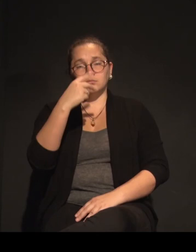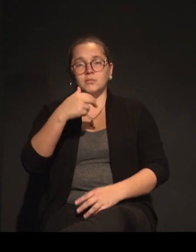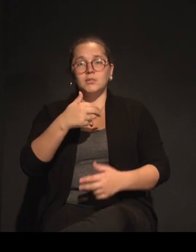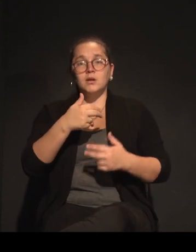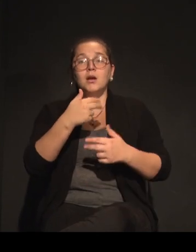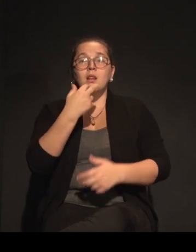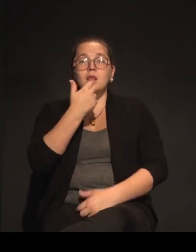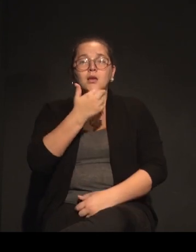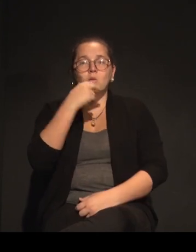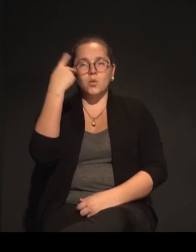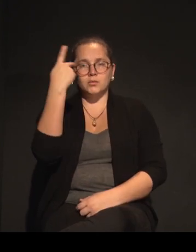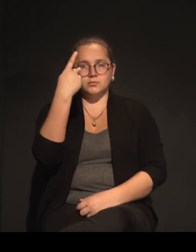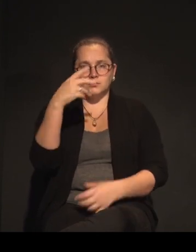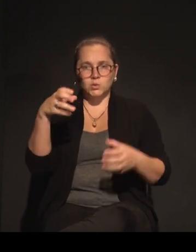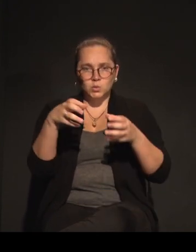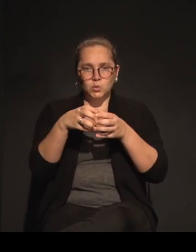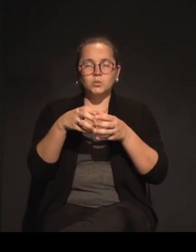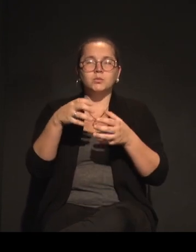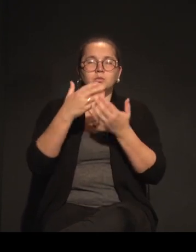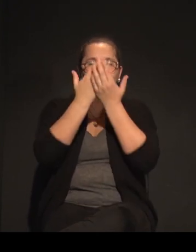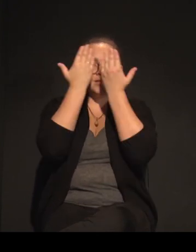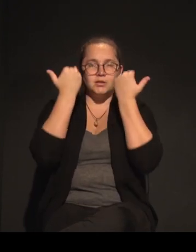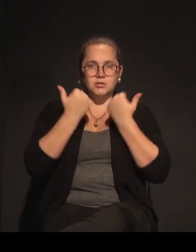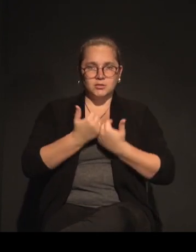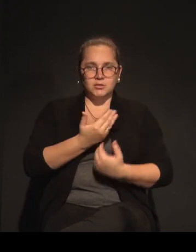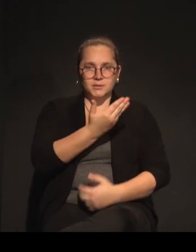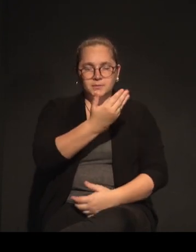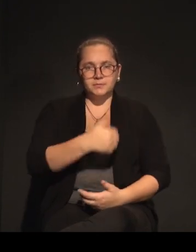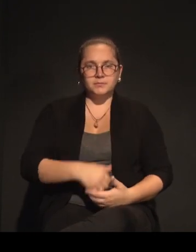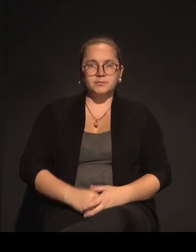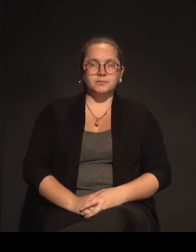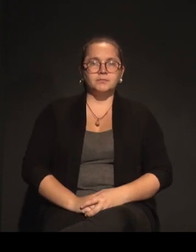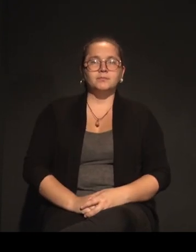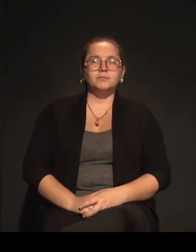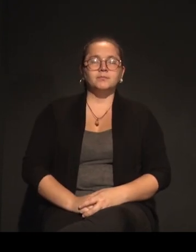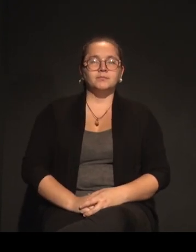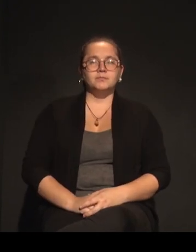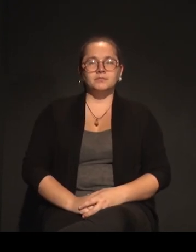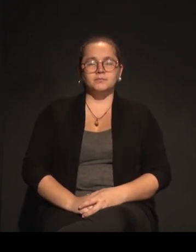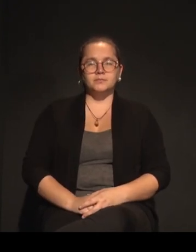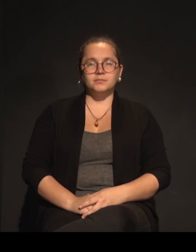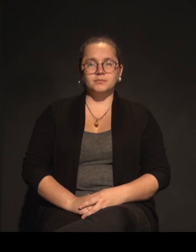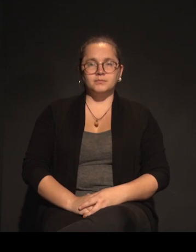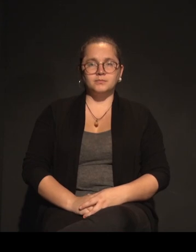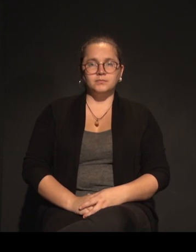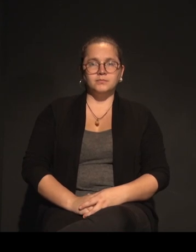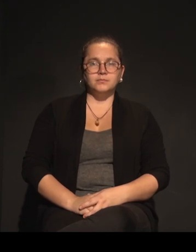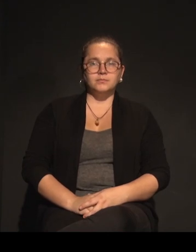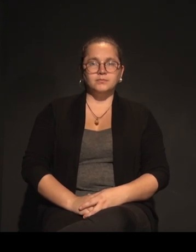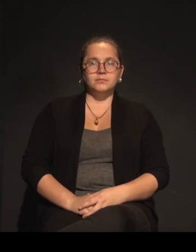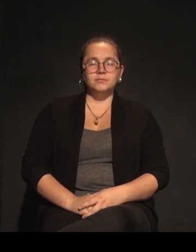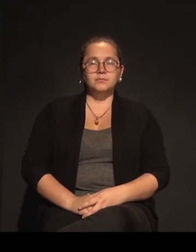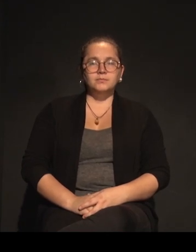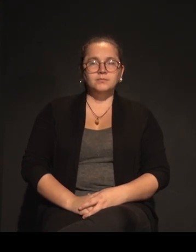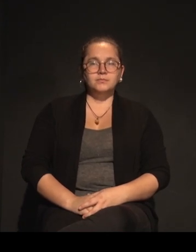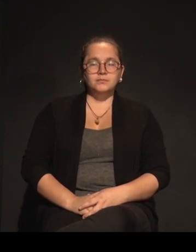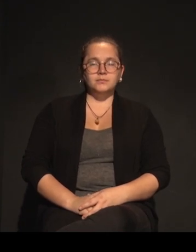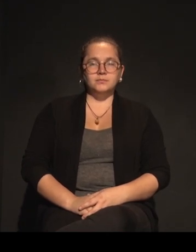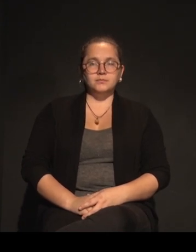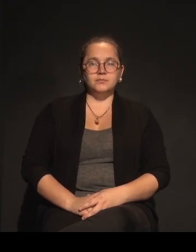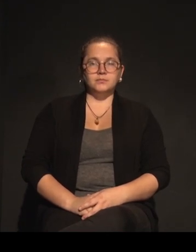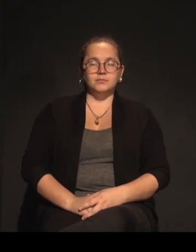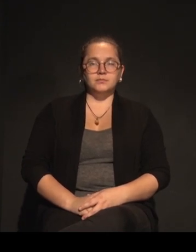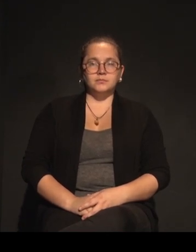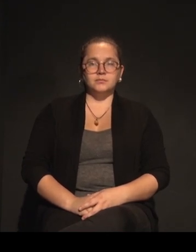quarta em o pé em uma maré do de atacar a alemanha de futebol a